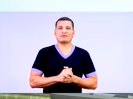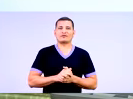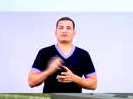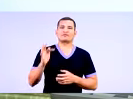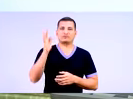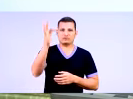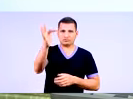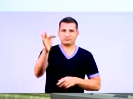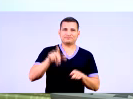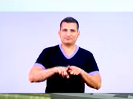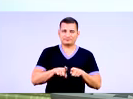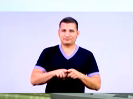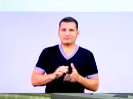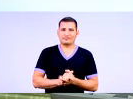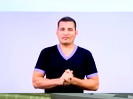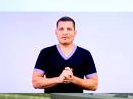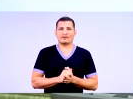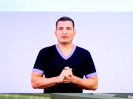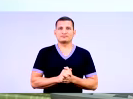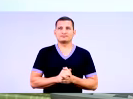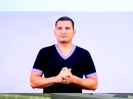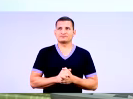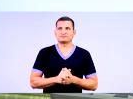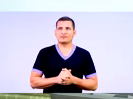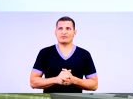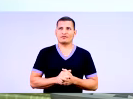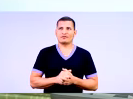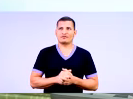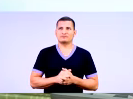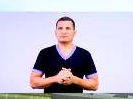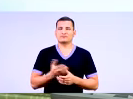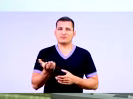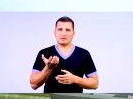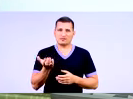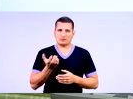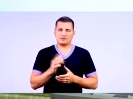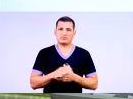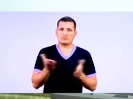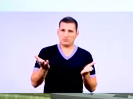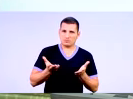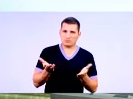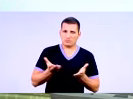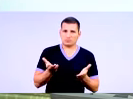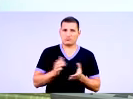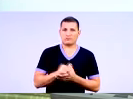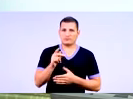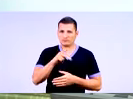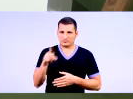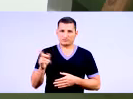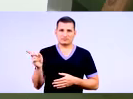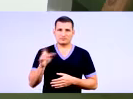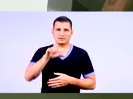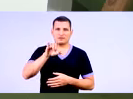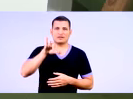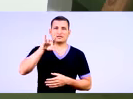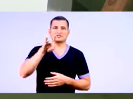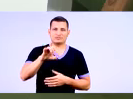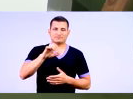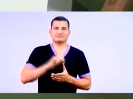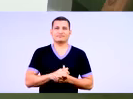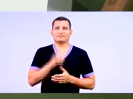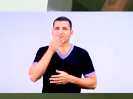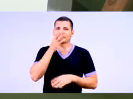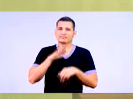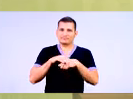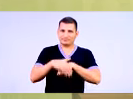passando já para vocês a agenda, mas eu quero passar um pouquinho para a professora Leide cumprimentar vocês. Boa noite,